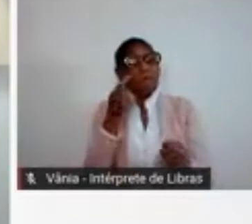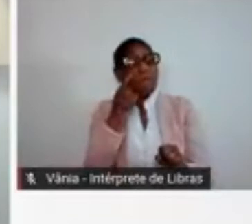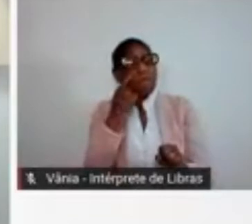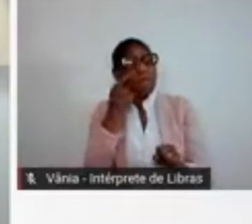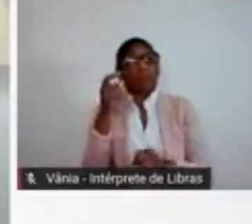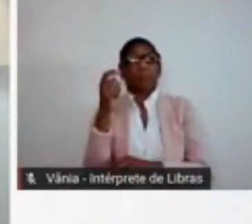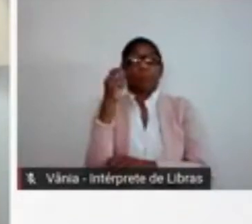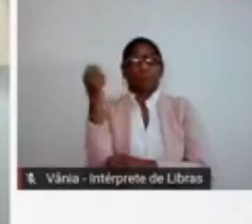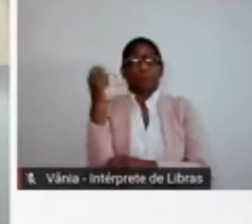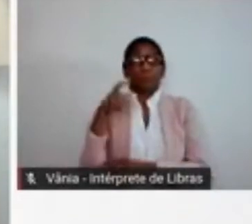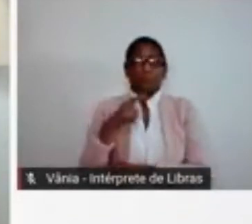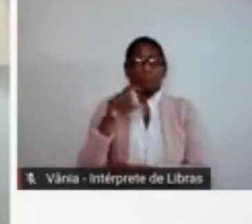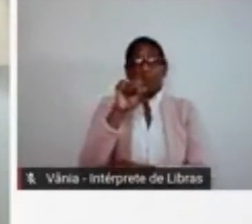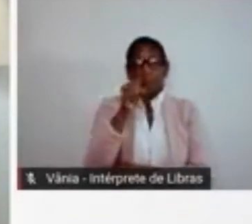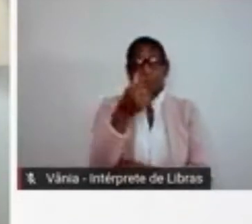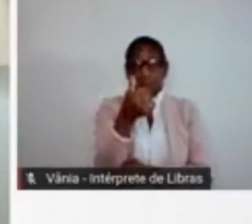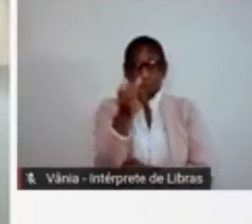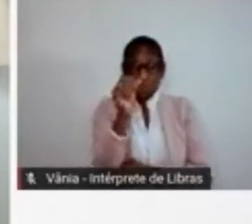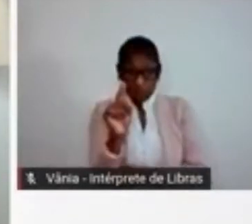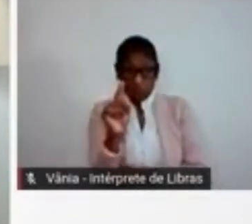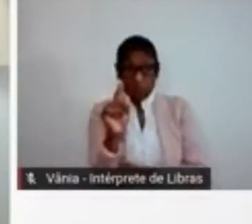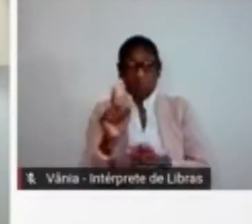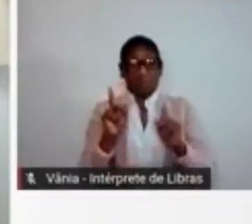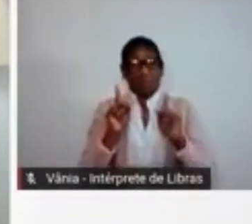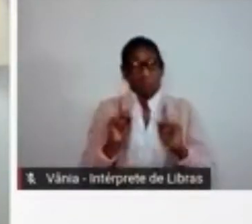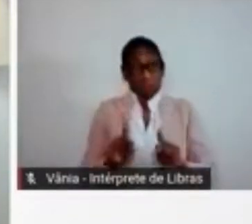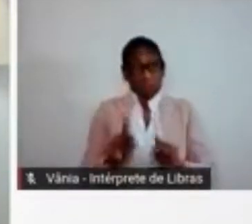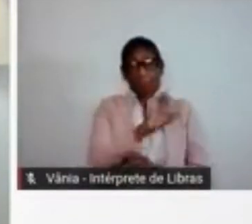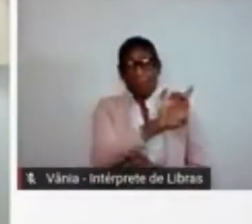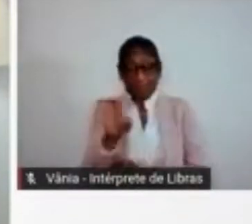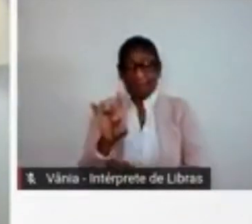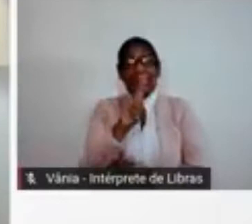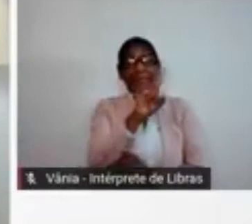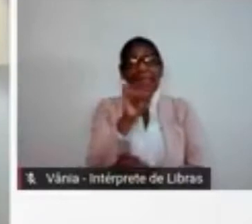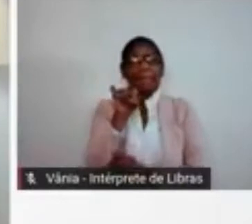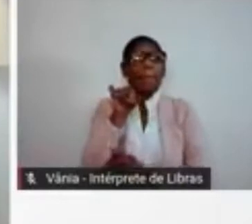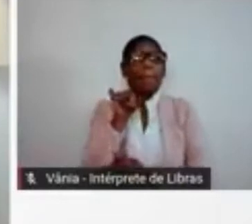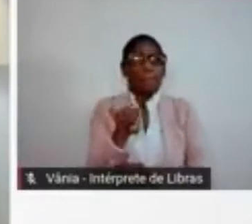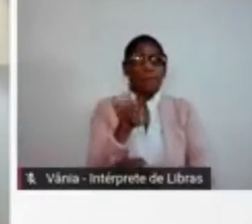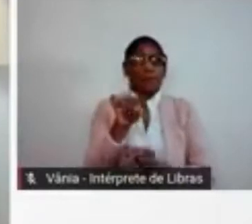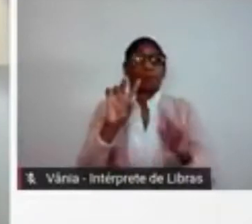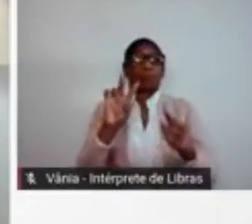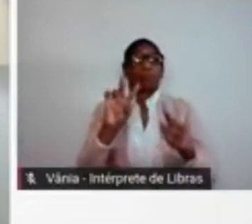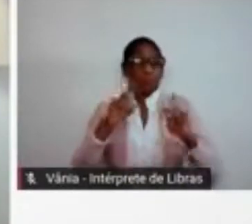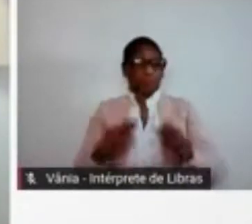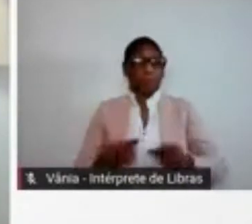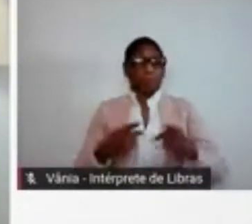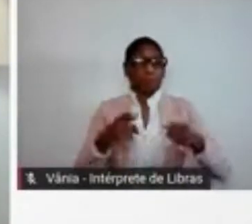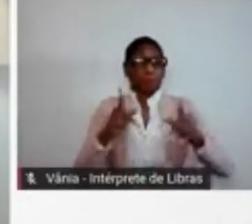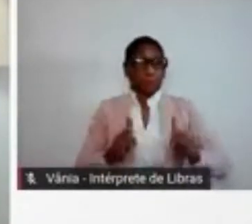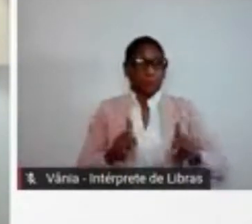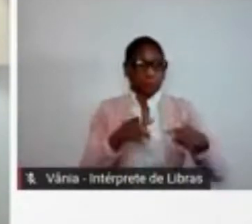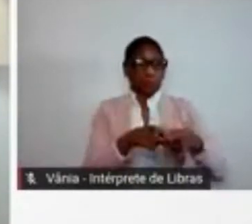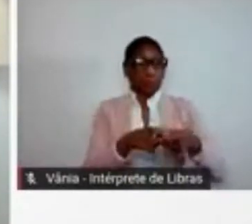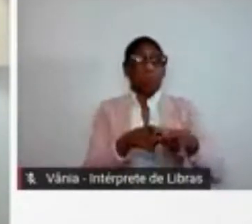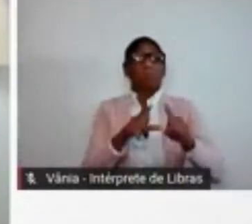tem 861 casos para cada 100 mil habitantes, é uma das mais baixas taxas, se eu